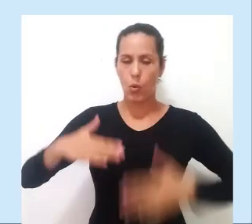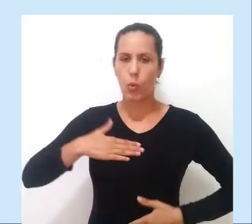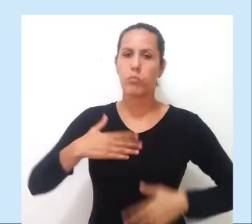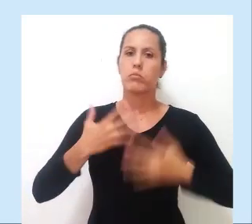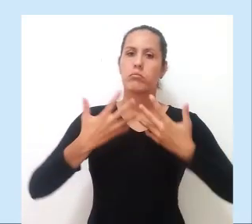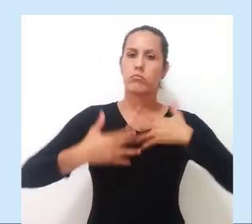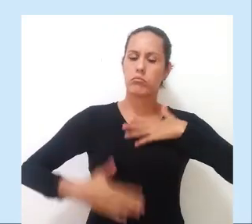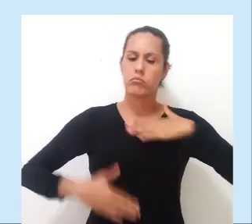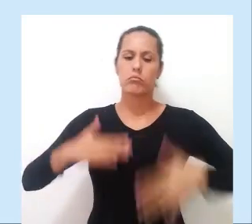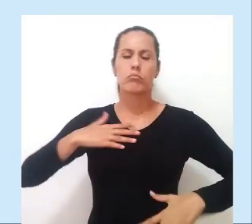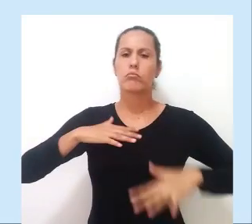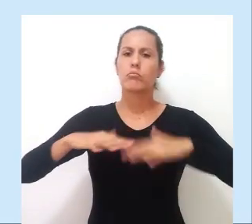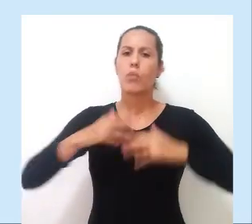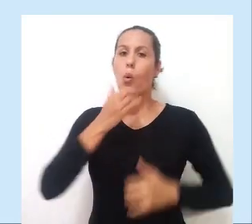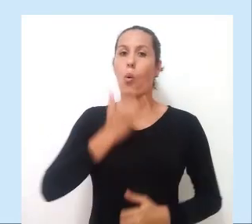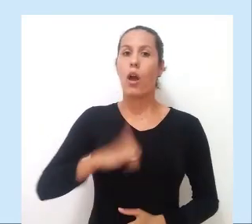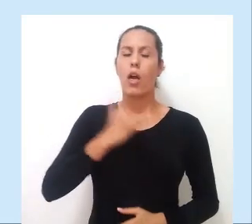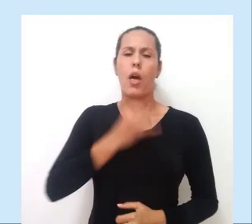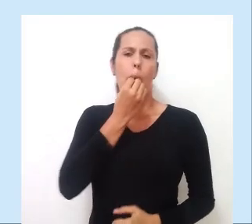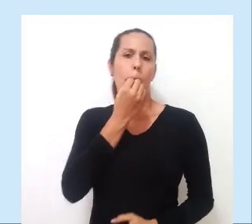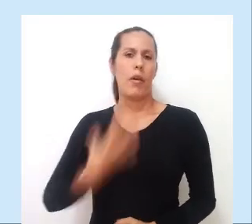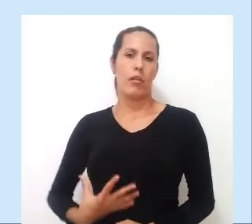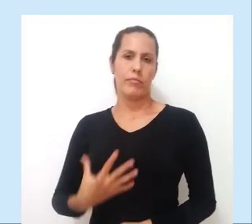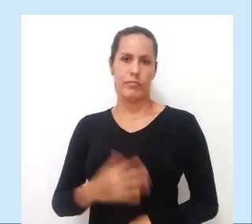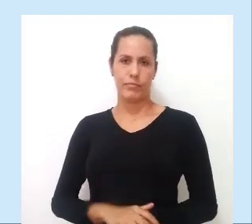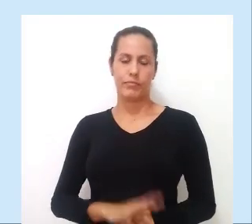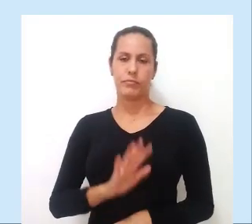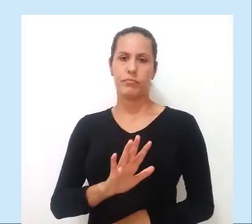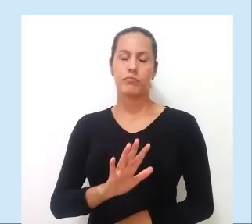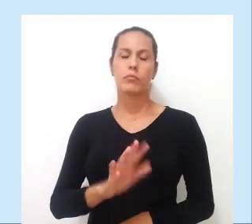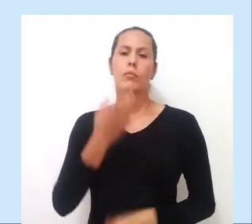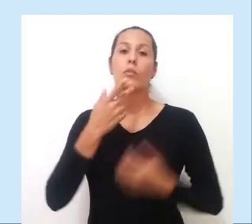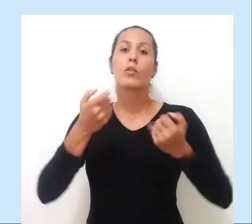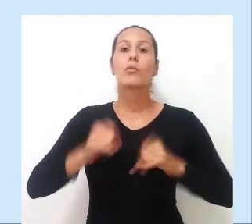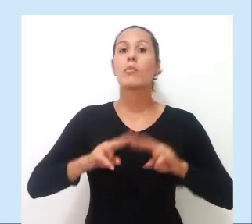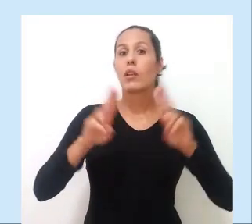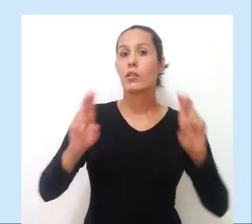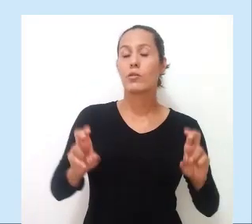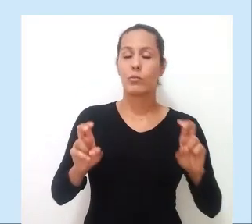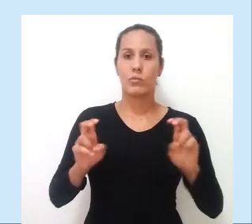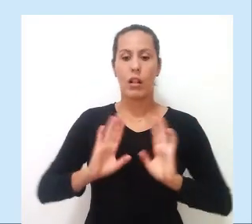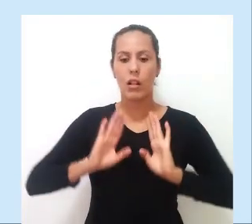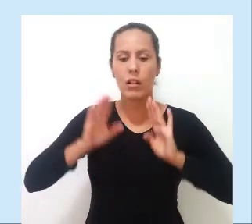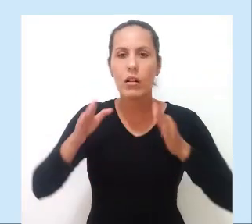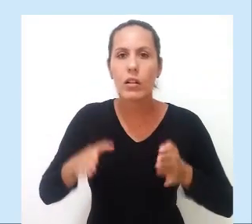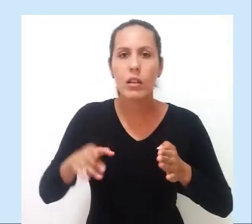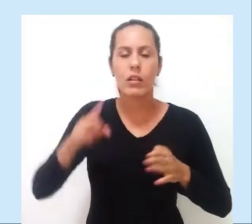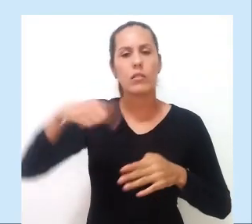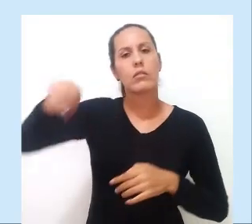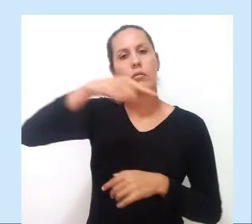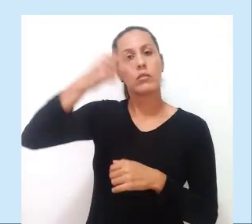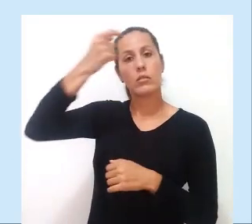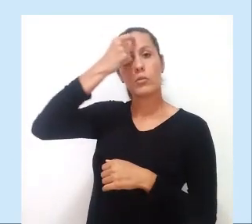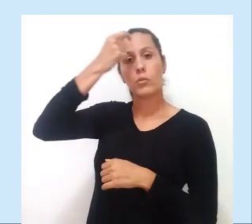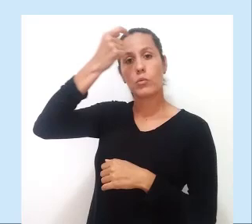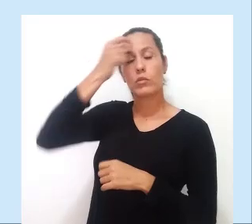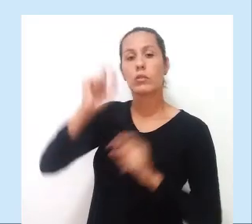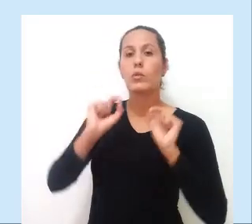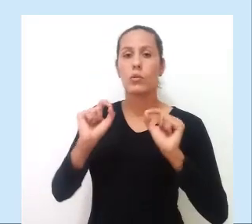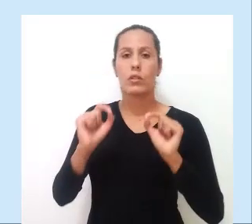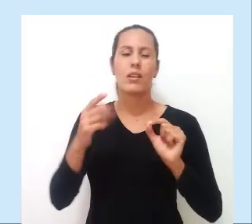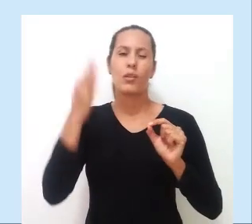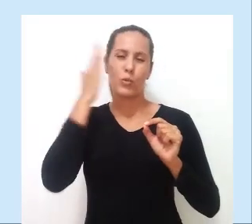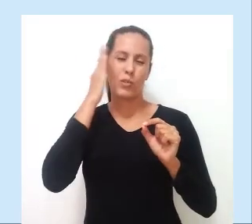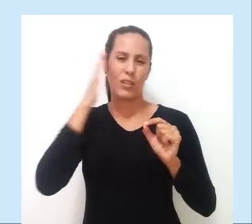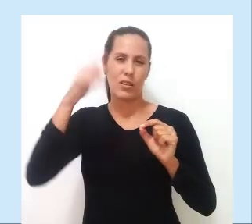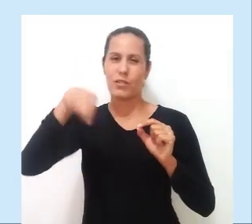meu organismo funcionar bem também. Então, o enfoque de falar sobre esses alimentos é trazer a consciência